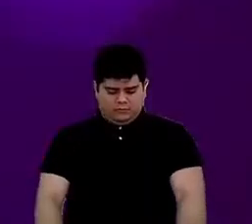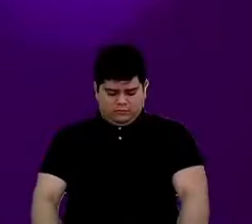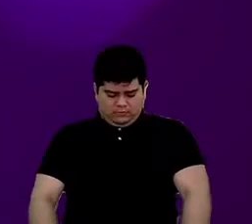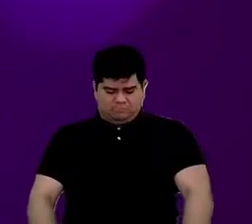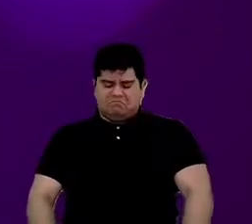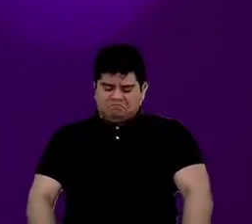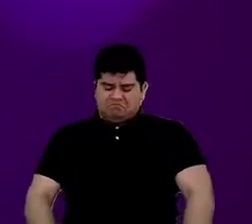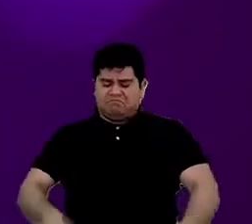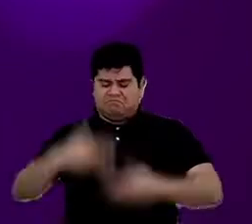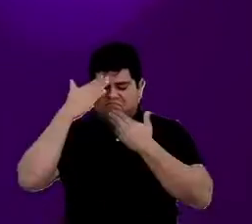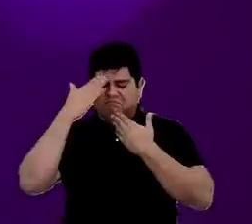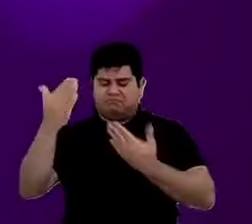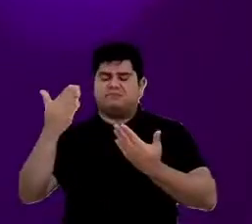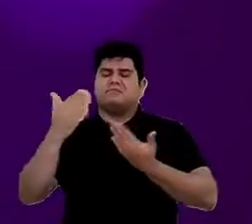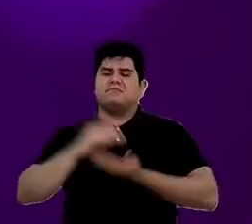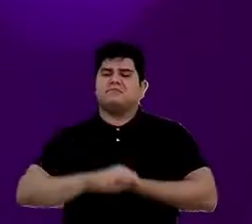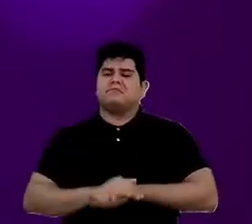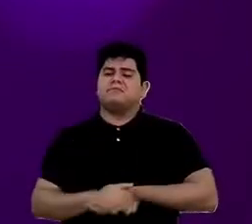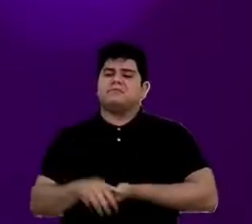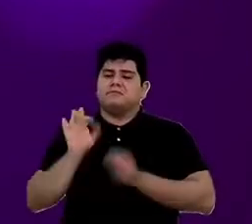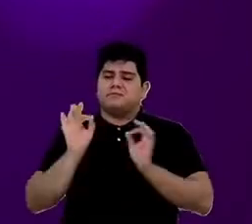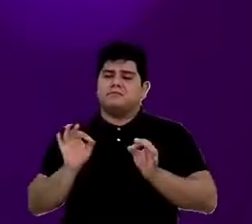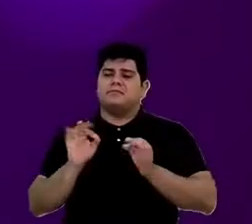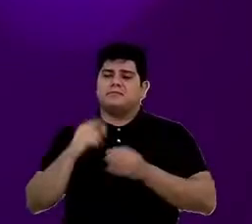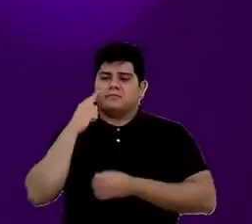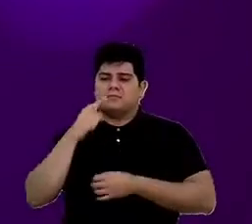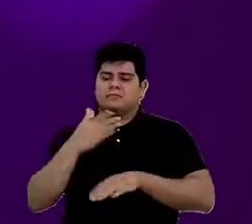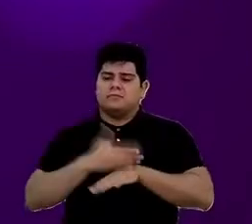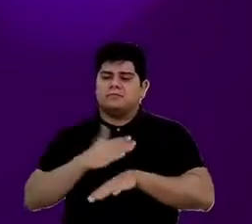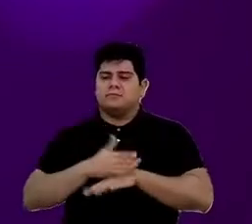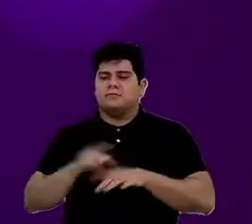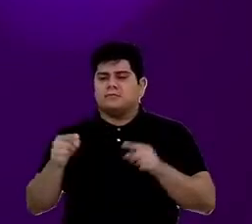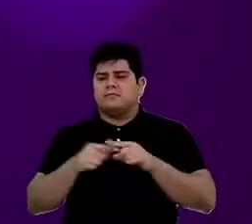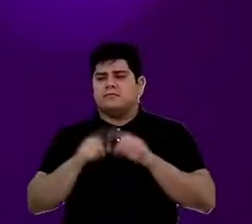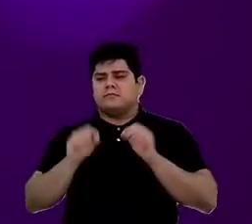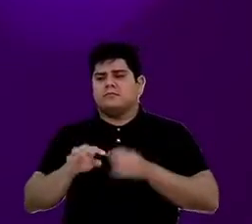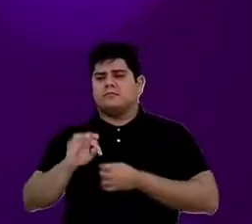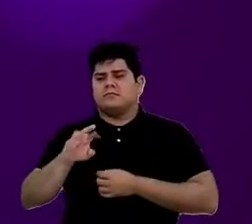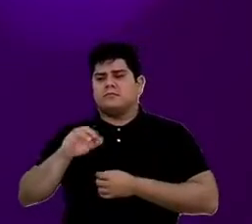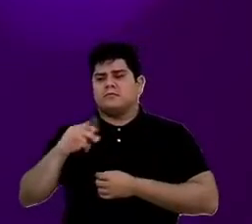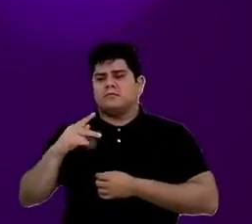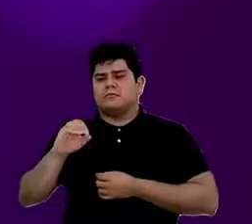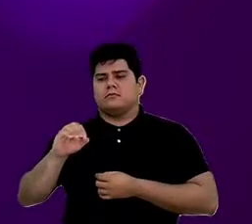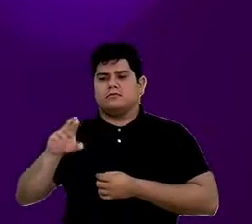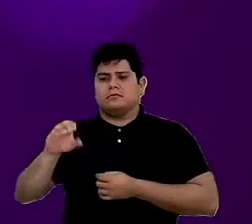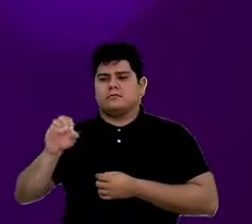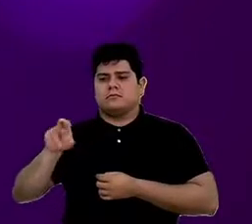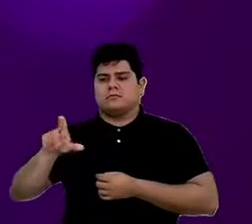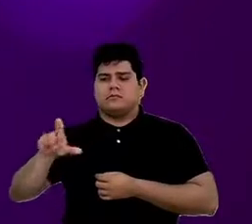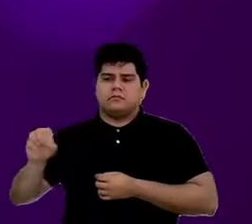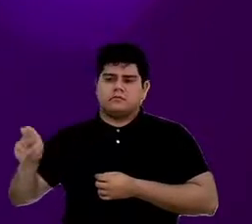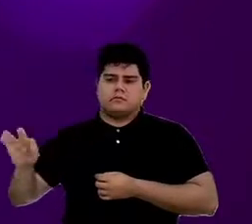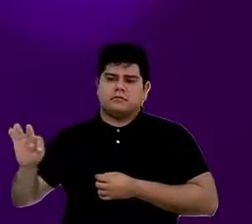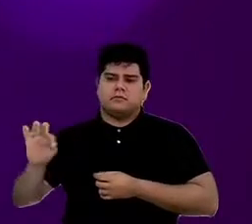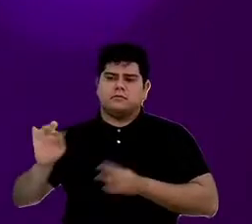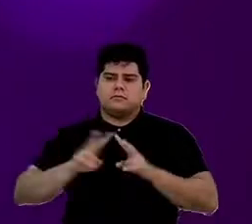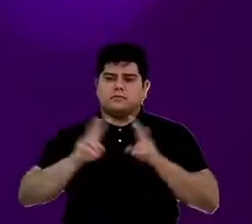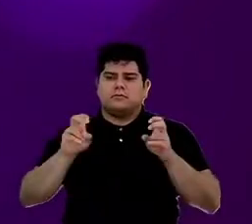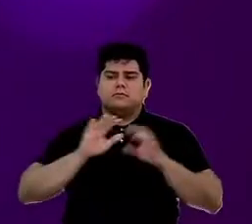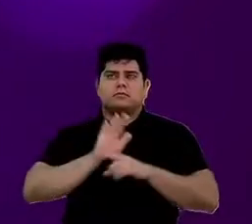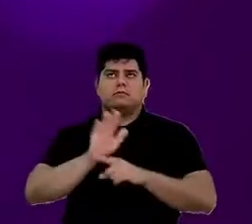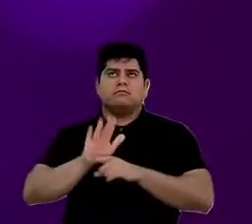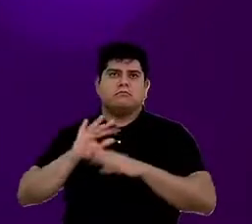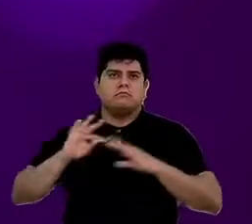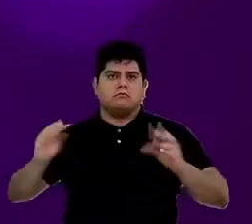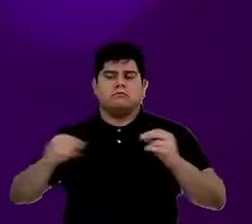Juliana, muito obrigado. E isso é realmente o que a gente vê na prática, né? O triple rollout, que já foi uma coisa que seria a solução para tudo na sala